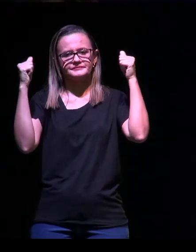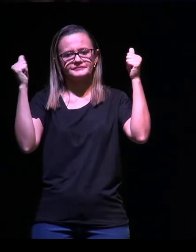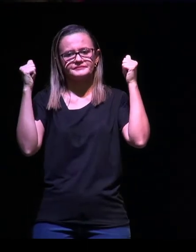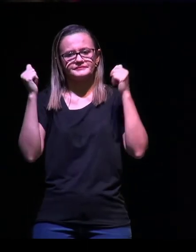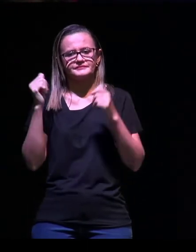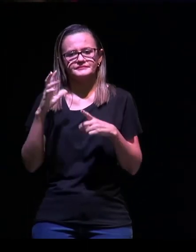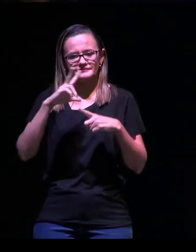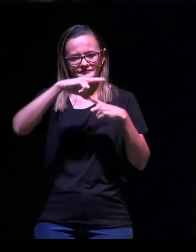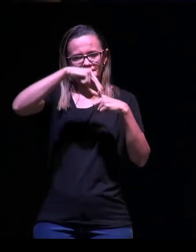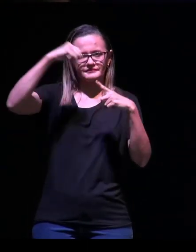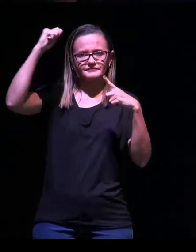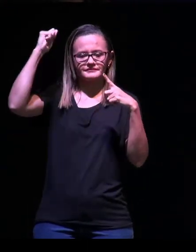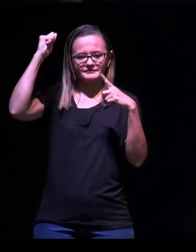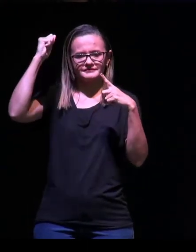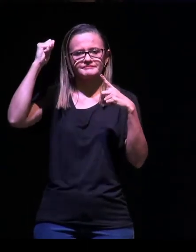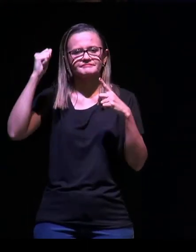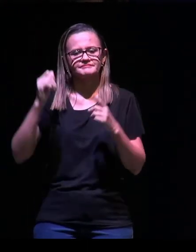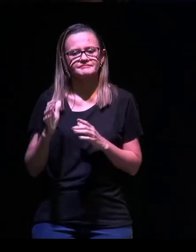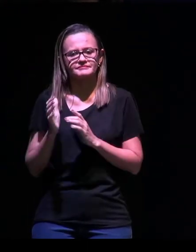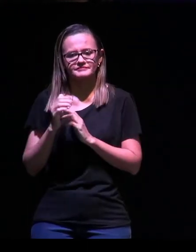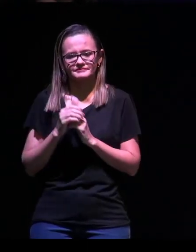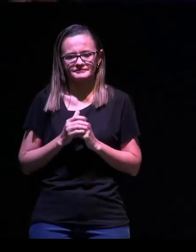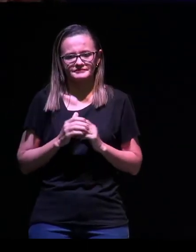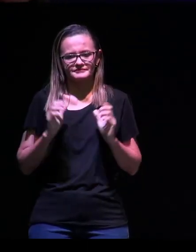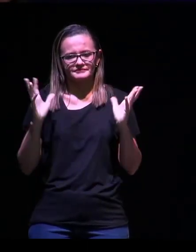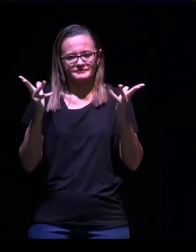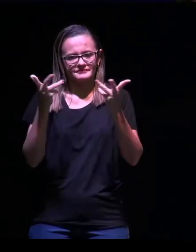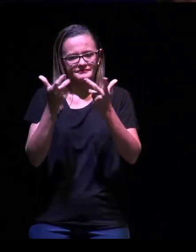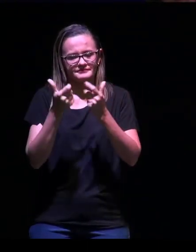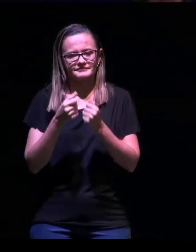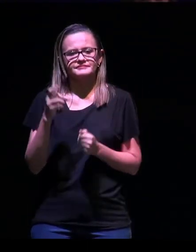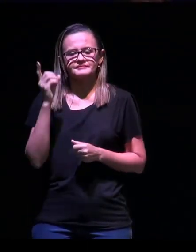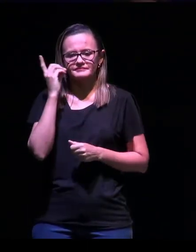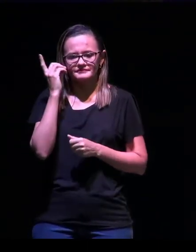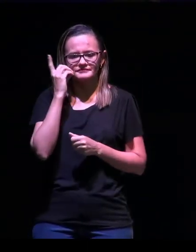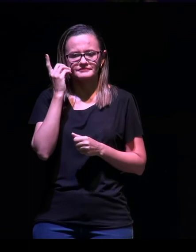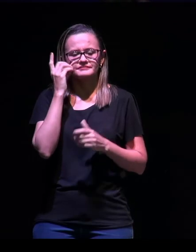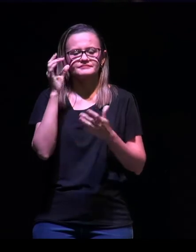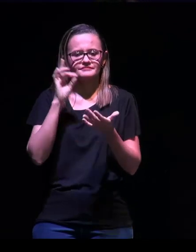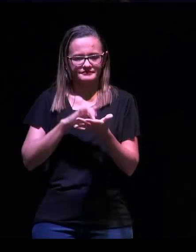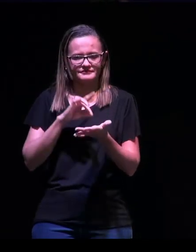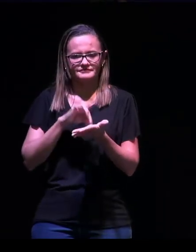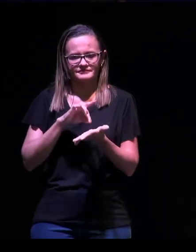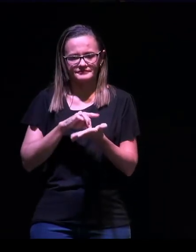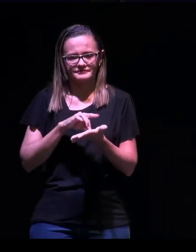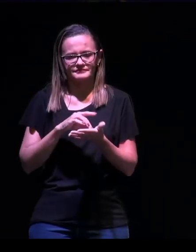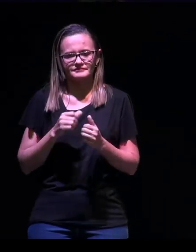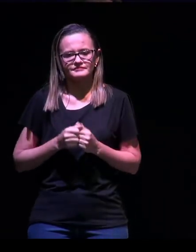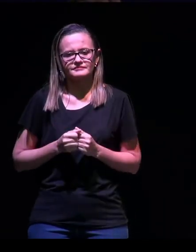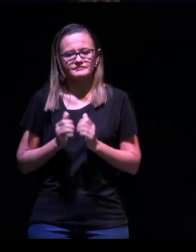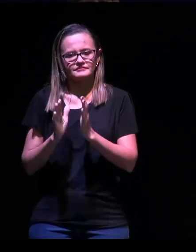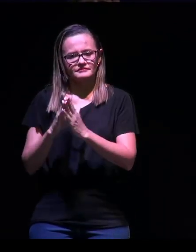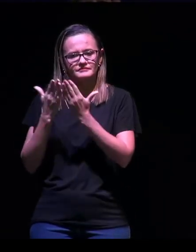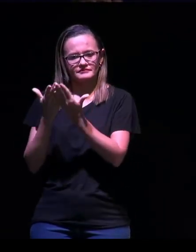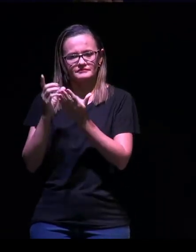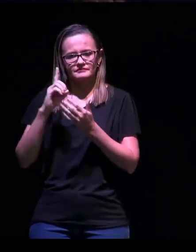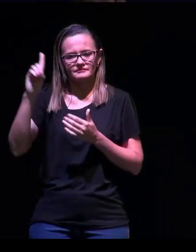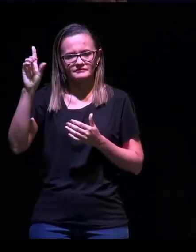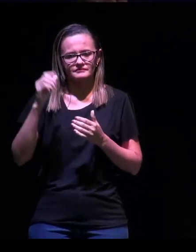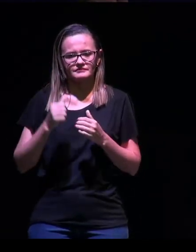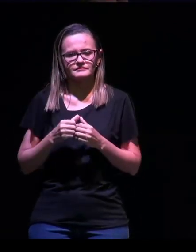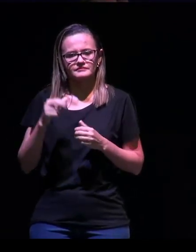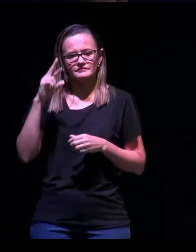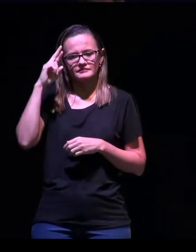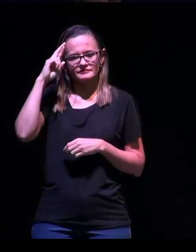dia glorioso que Jesus vem exatamente para tomar o governo da terra. E a Bíblia diz que ele vai reinar a partir